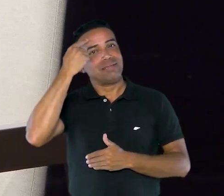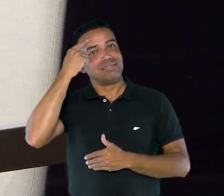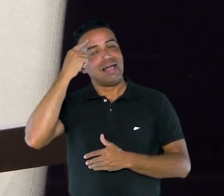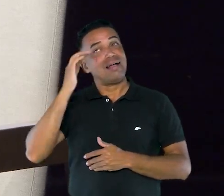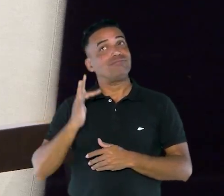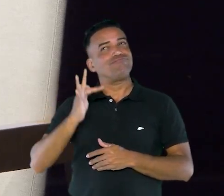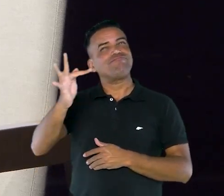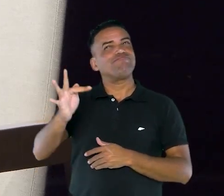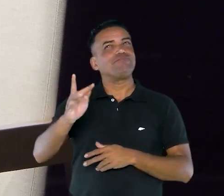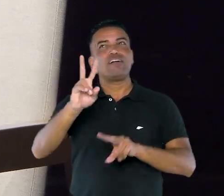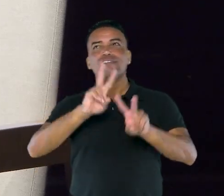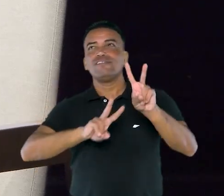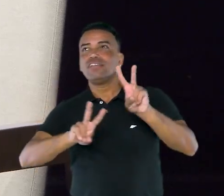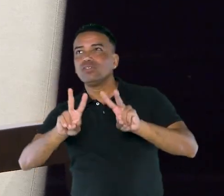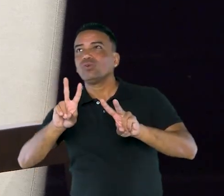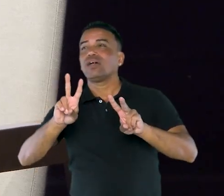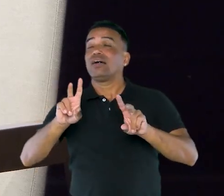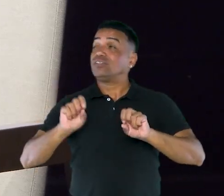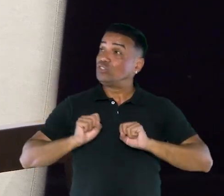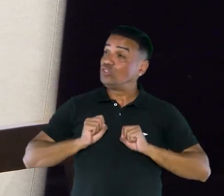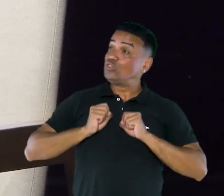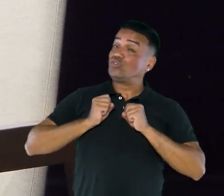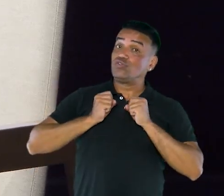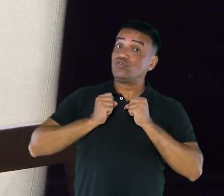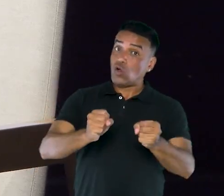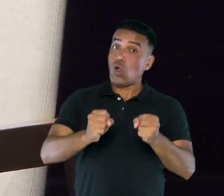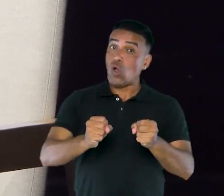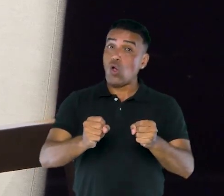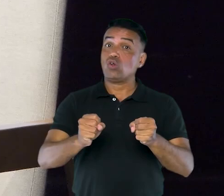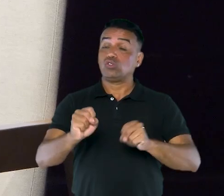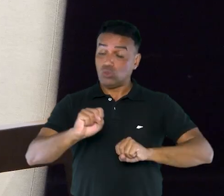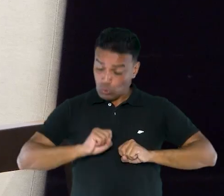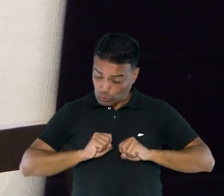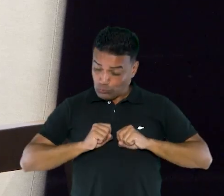e vislumbrar e fazer o esforço de